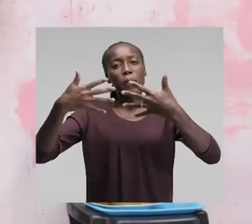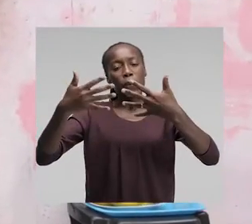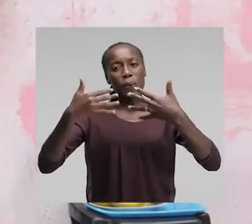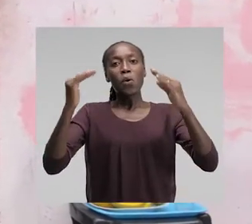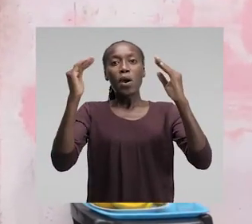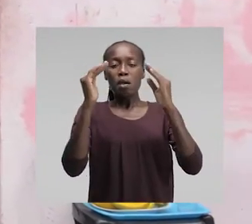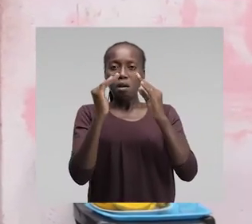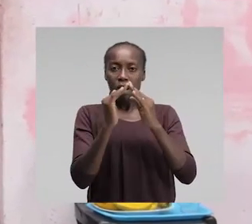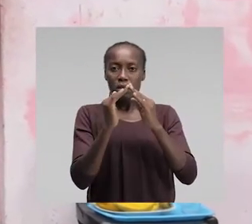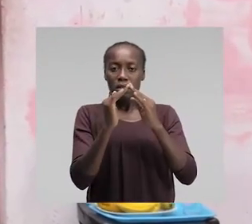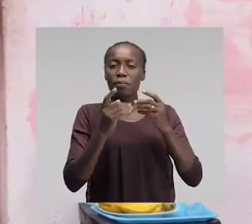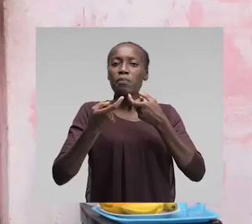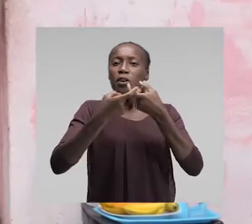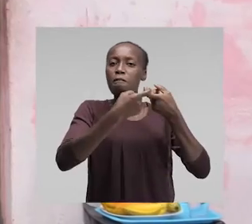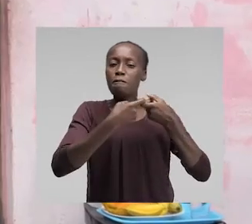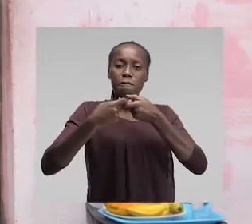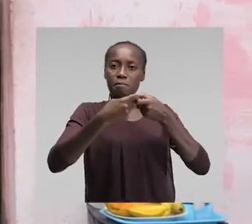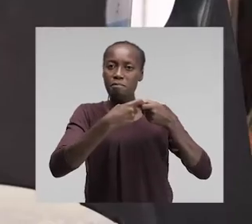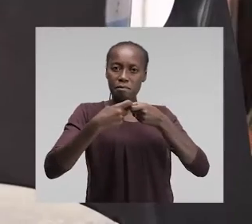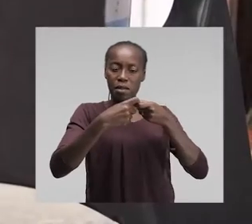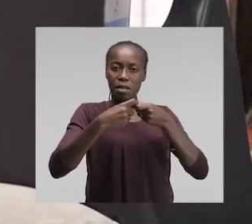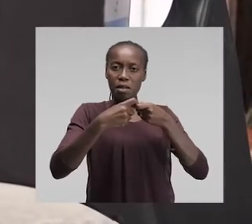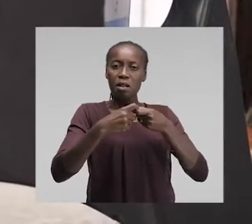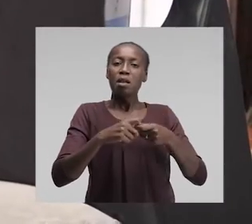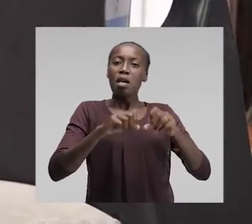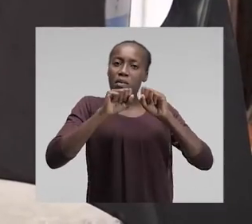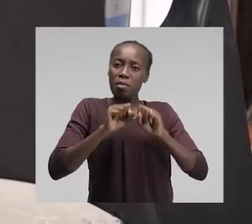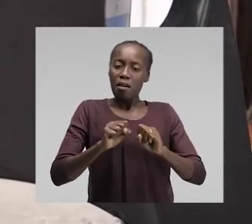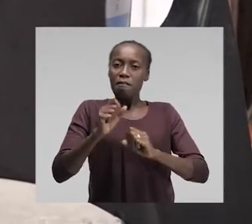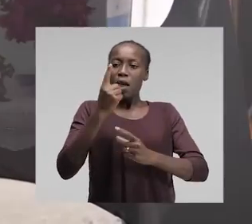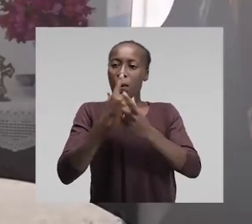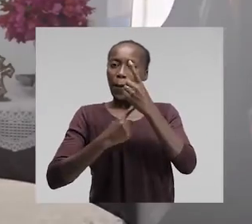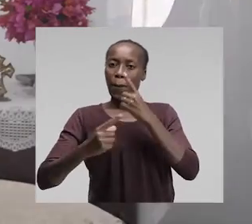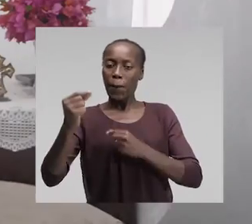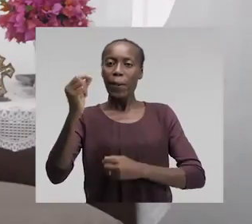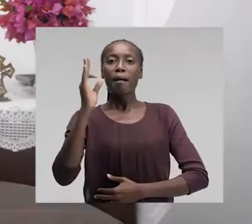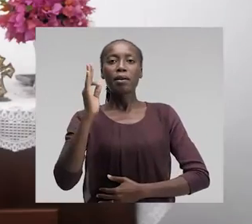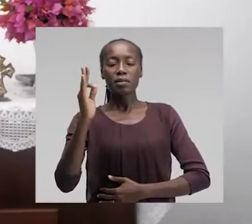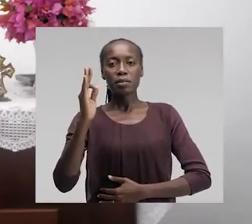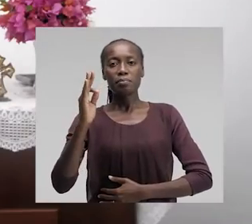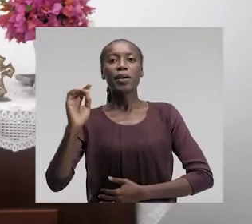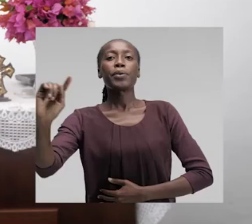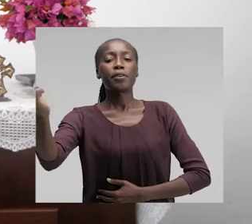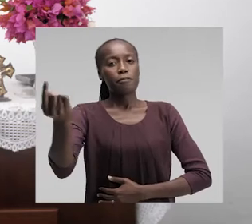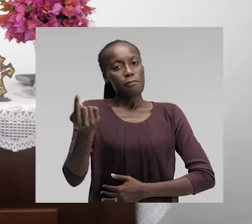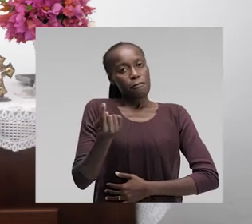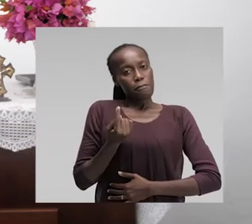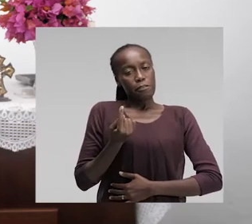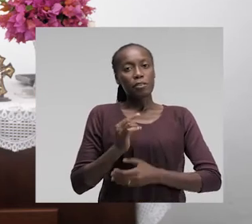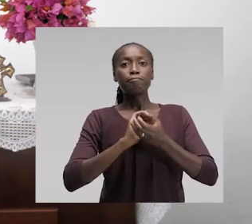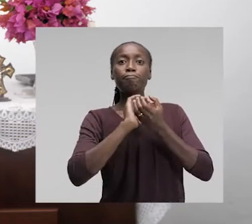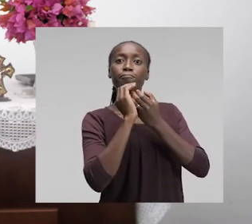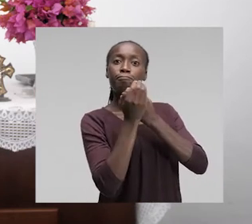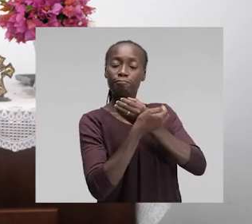sala varanda ou na área da casa onde passam poucas pessoas e saia apenas para